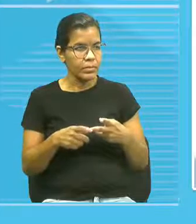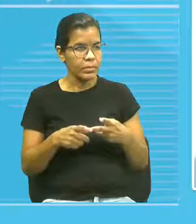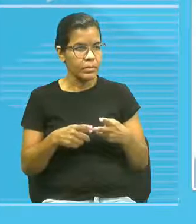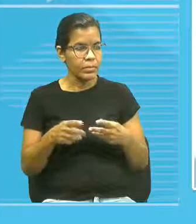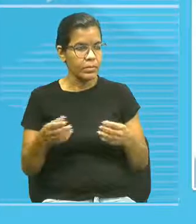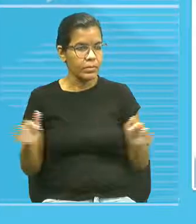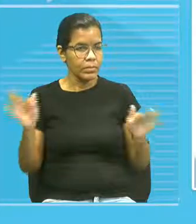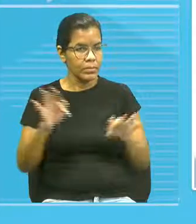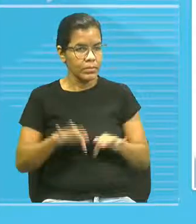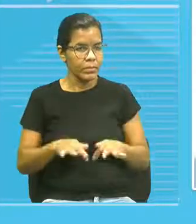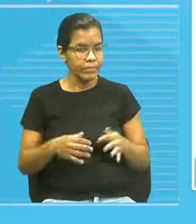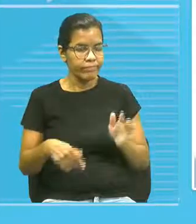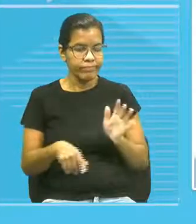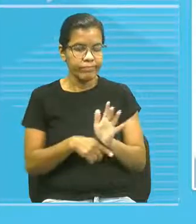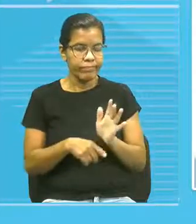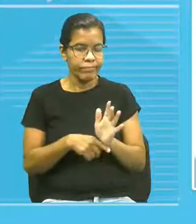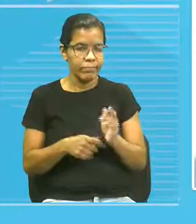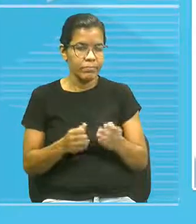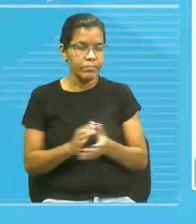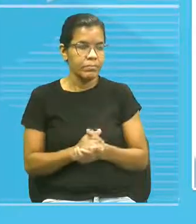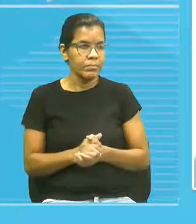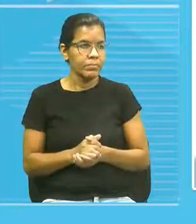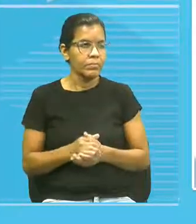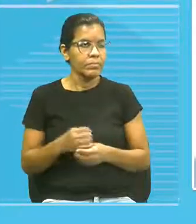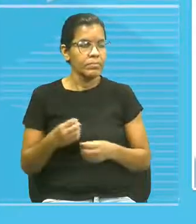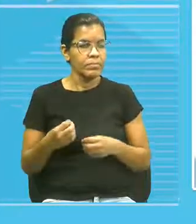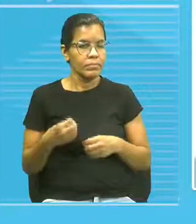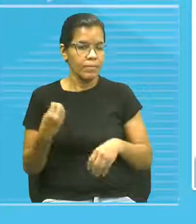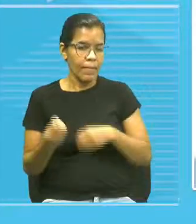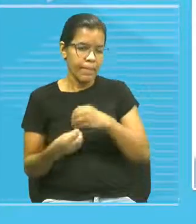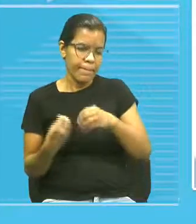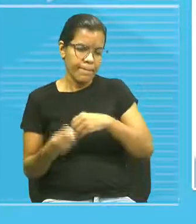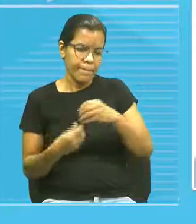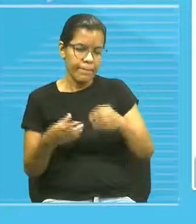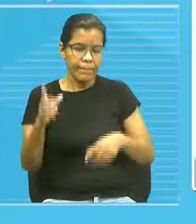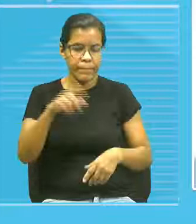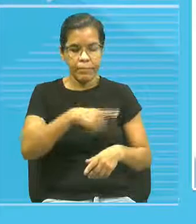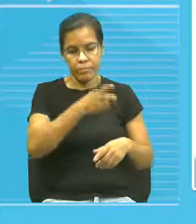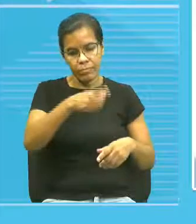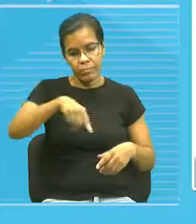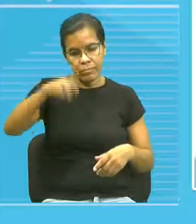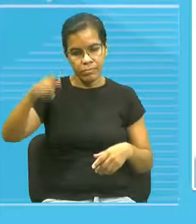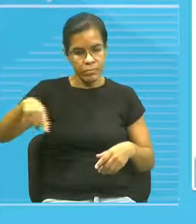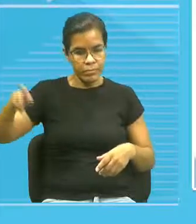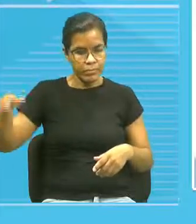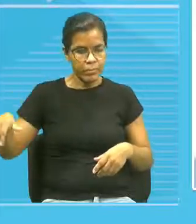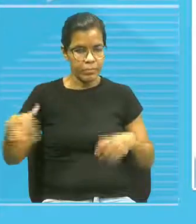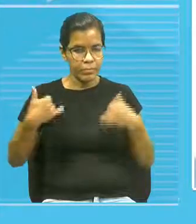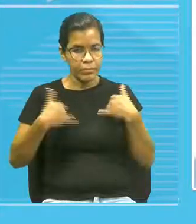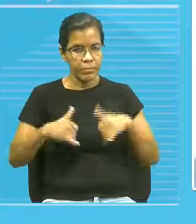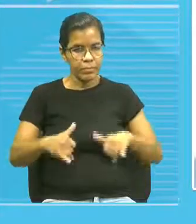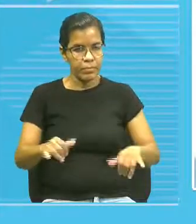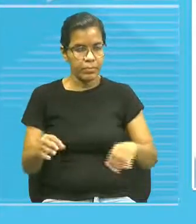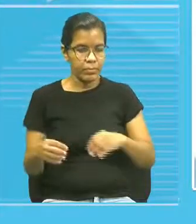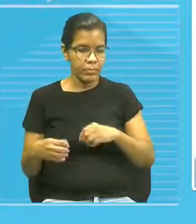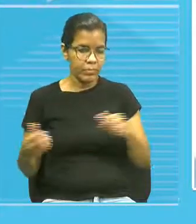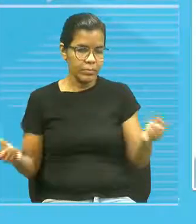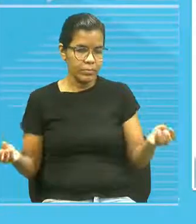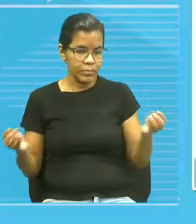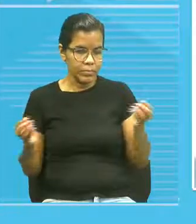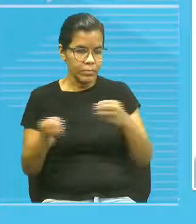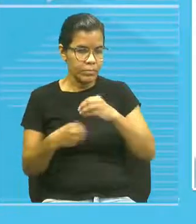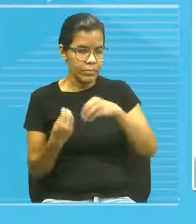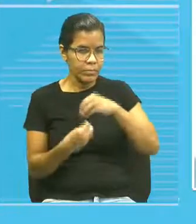ao final, é negativo. E essa variação de energia trocada durante